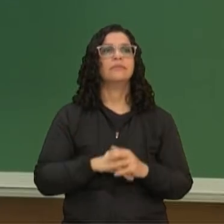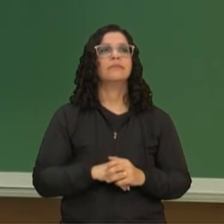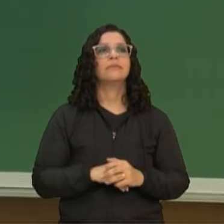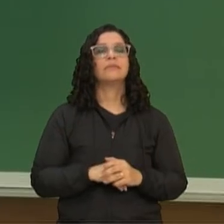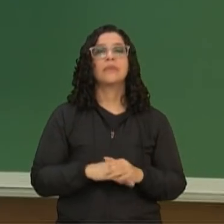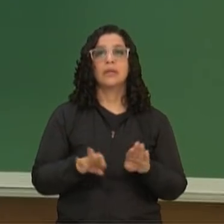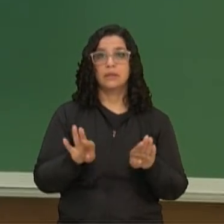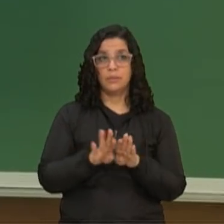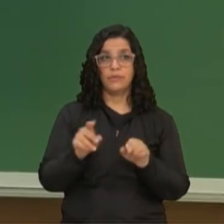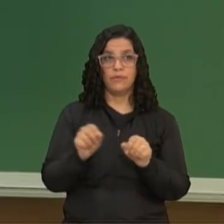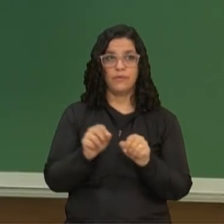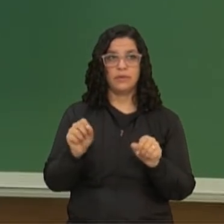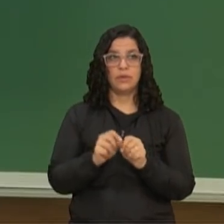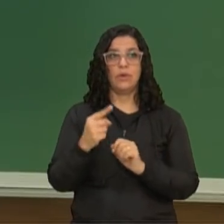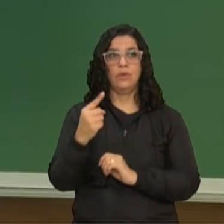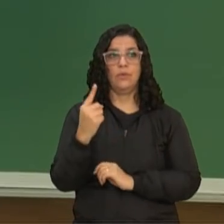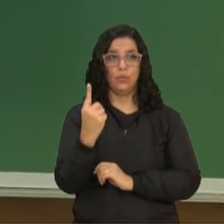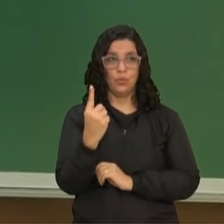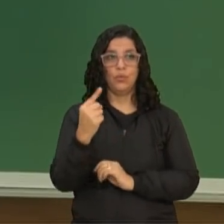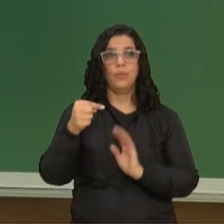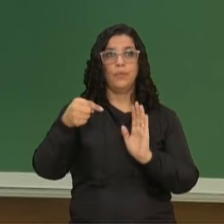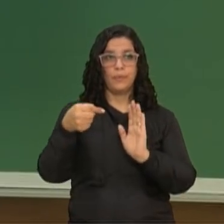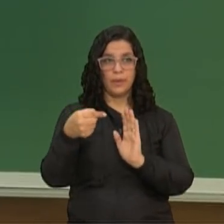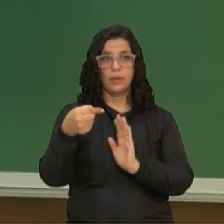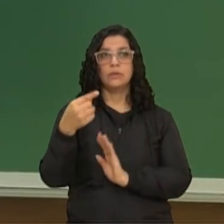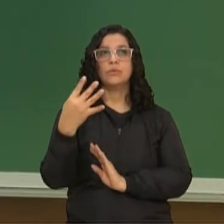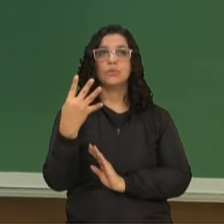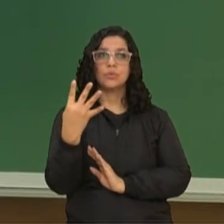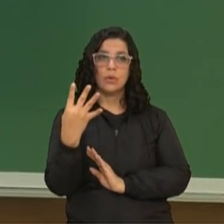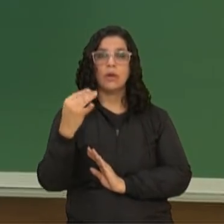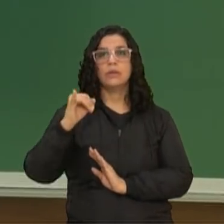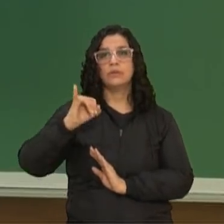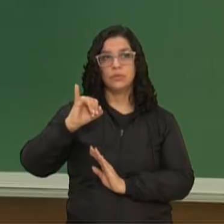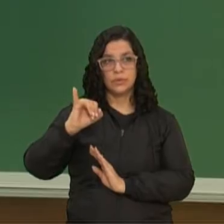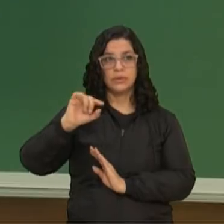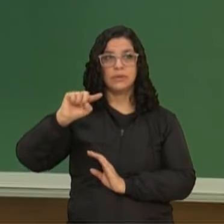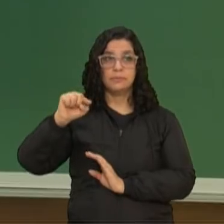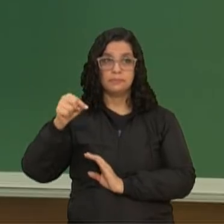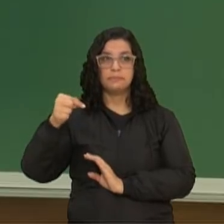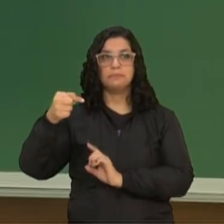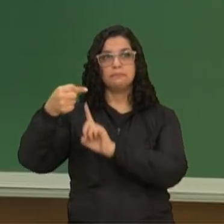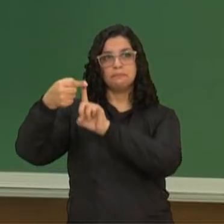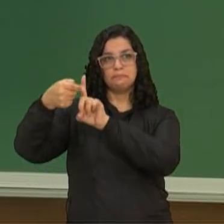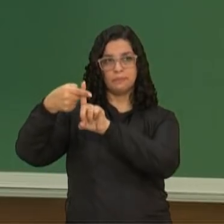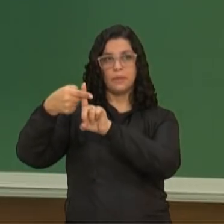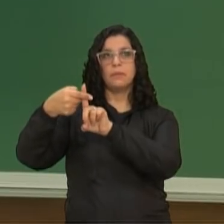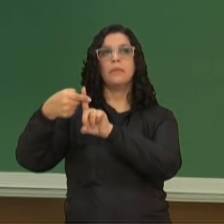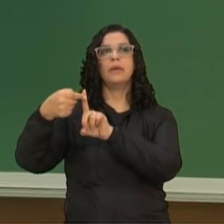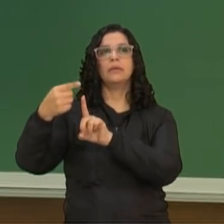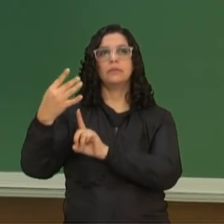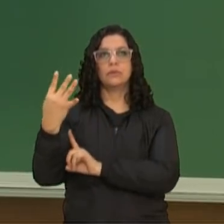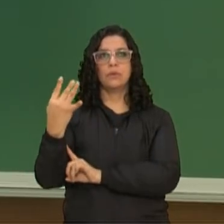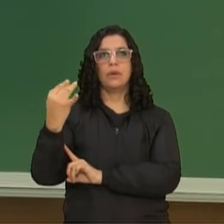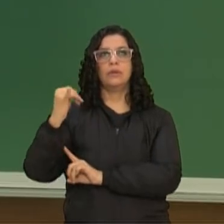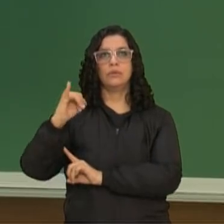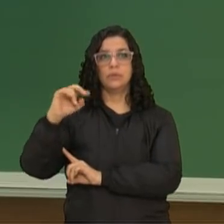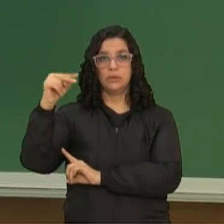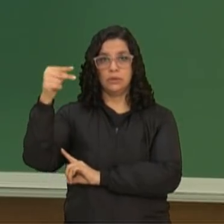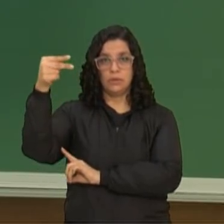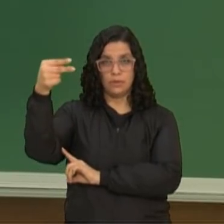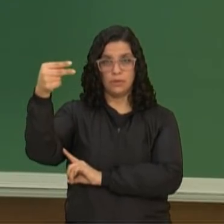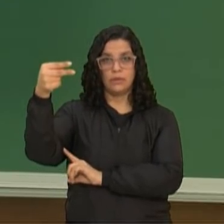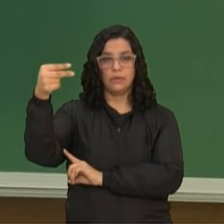diferença. Então, primeiro ao quadrado, 1 ao quadrado, 1. Menos 2 vezes o primeiro pelo segundo, 2 vezes 1,